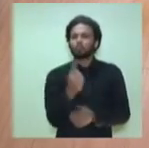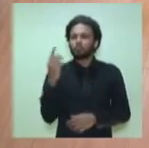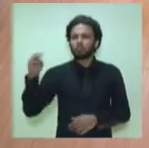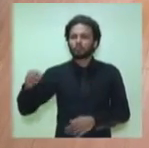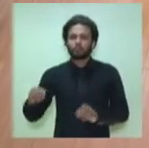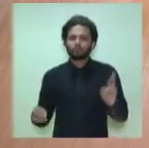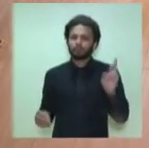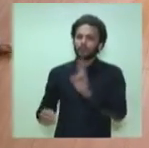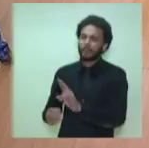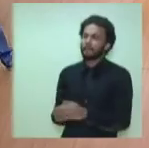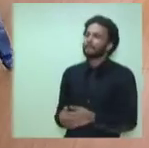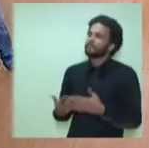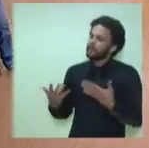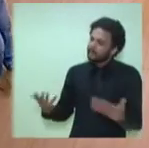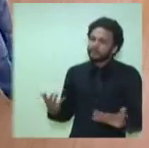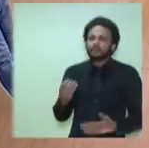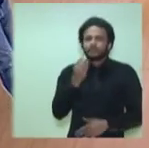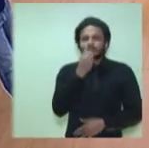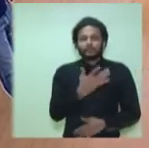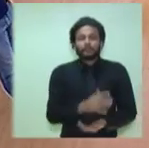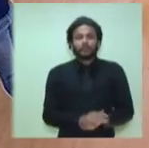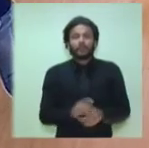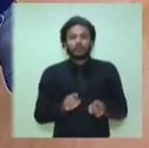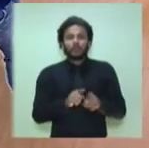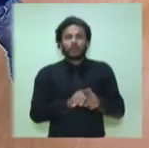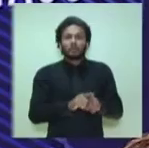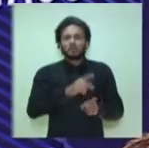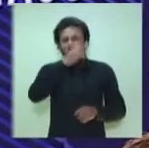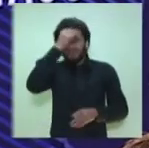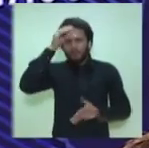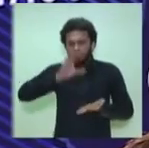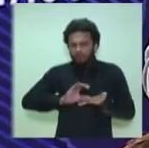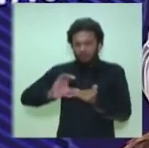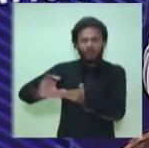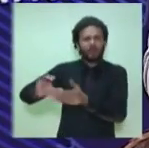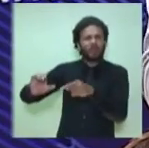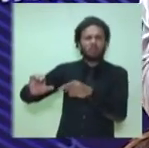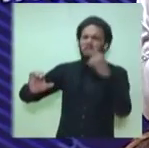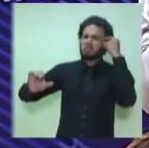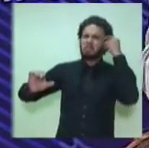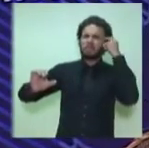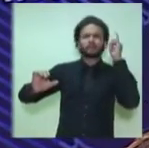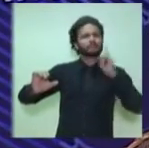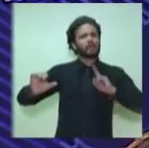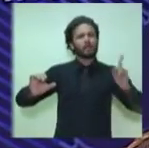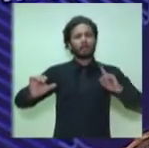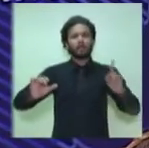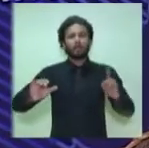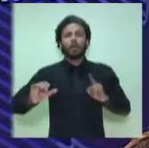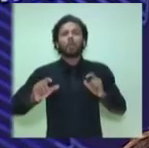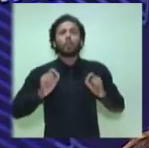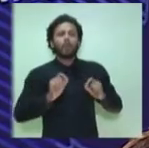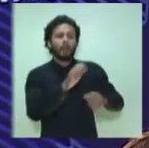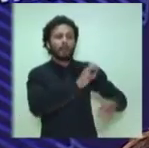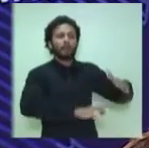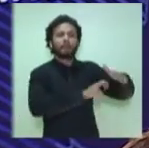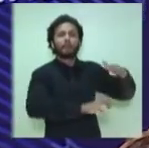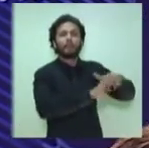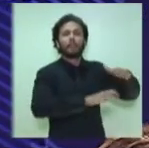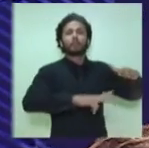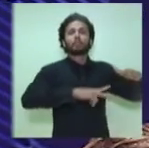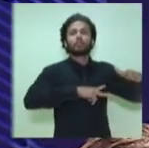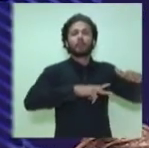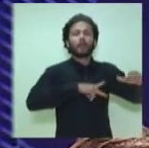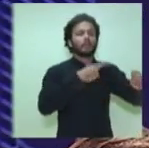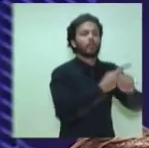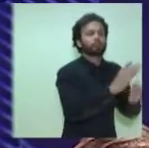para a réplica. Muito bem. Recurso da prefeitura, eu nem penso nisso. Eu penso em se ir buscar dinheiro da iniciativa privada. Assinarei